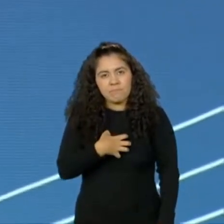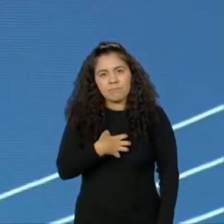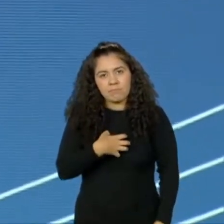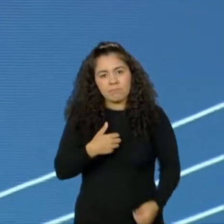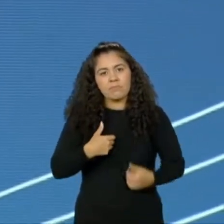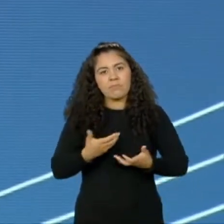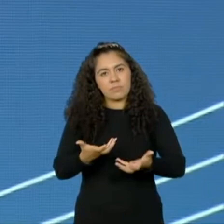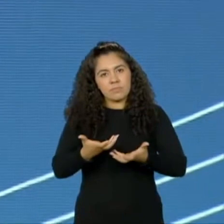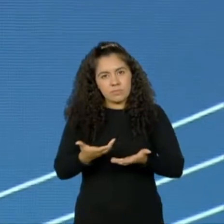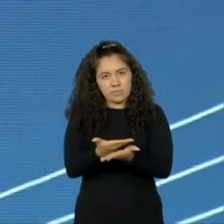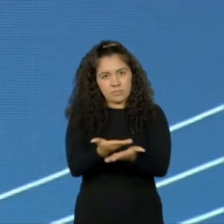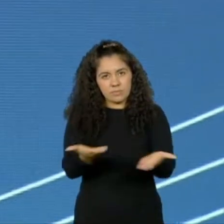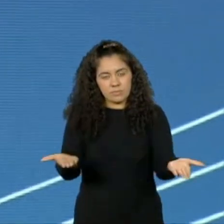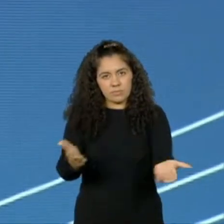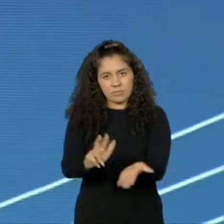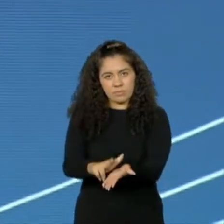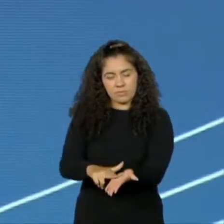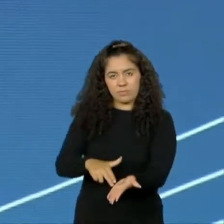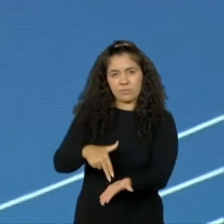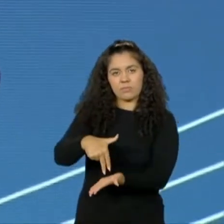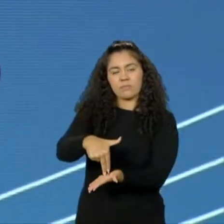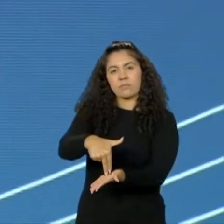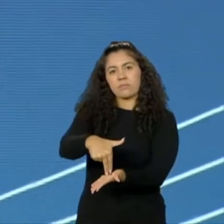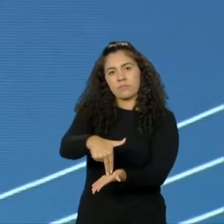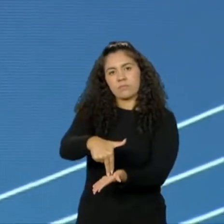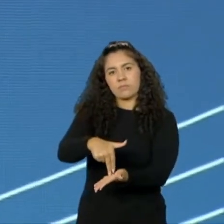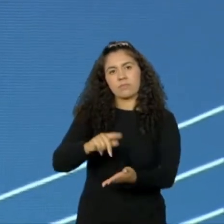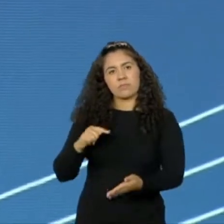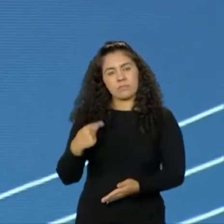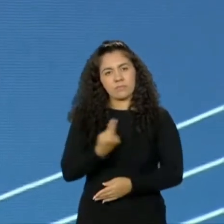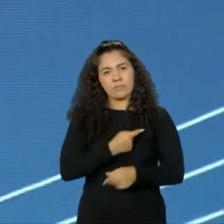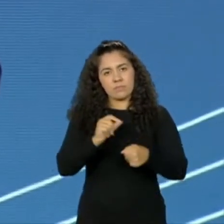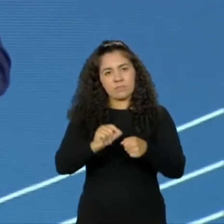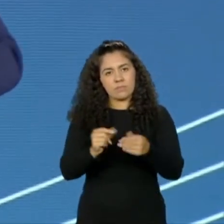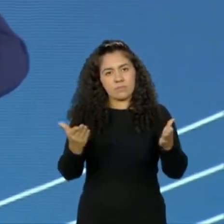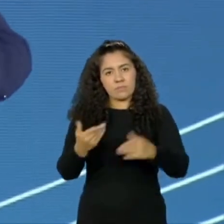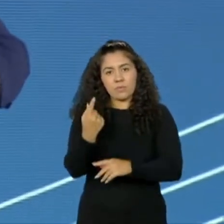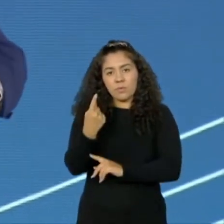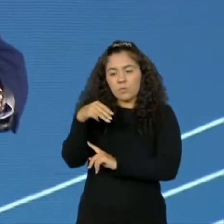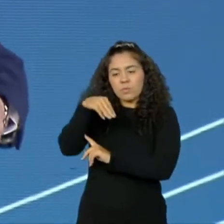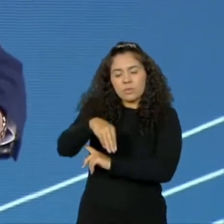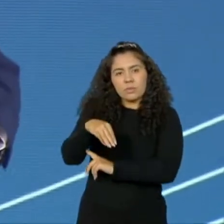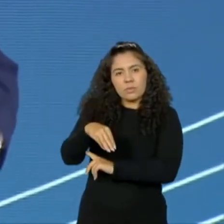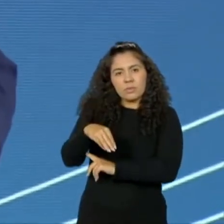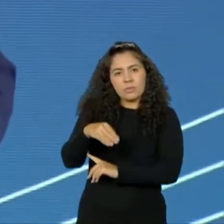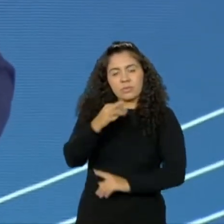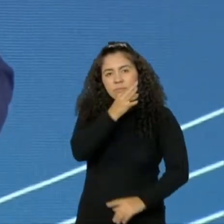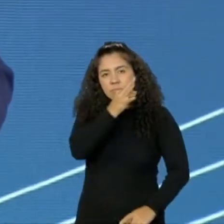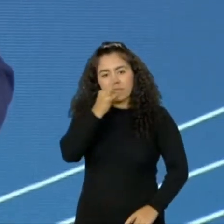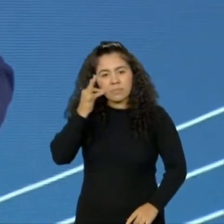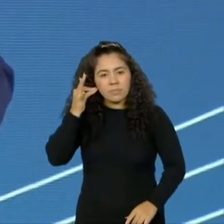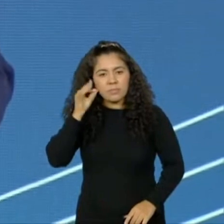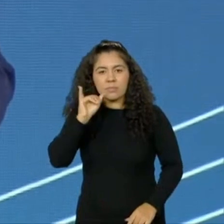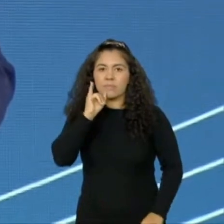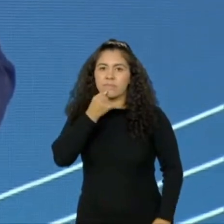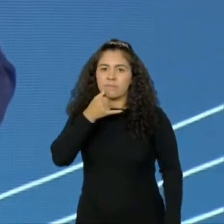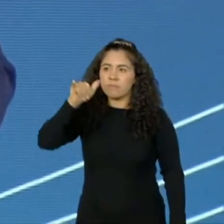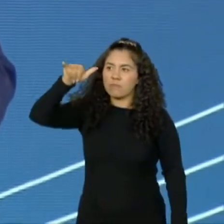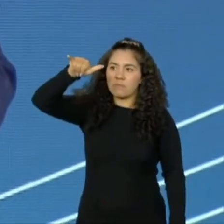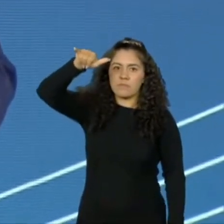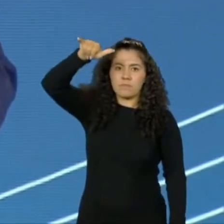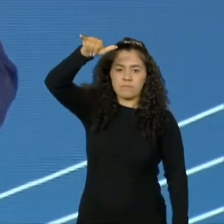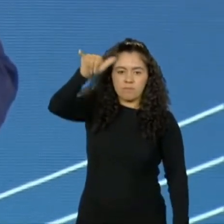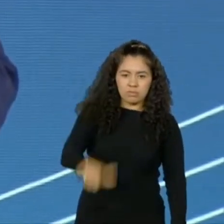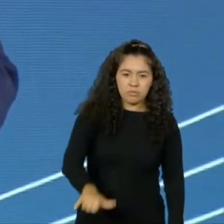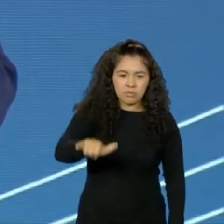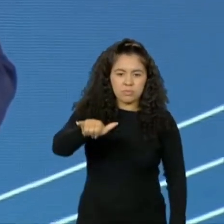todos se colocassem de pé para que a gente fizesse um minuto de silêncio, porque acaba de cair um avião na